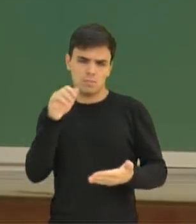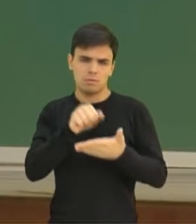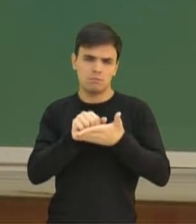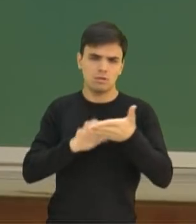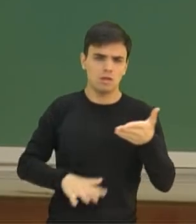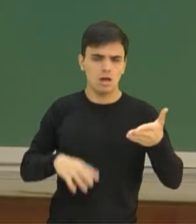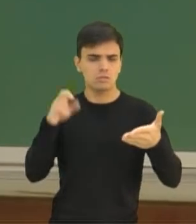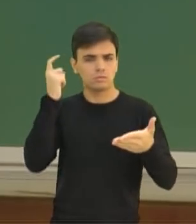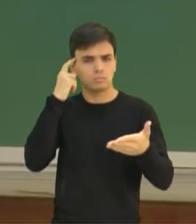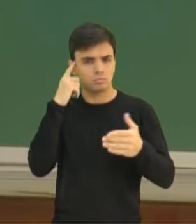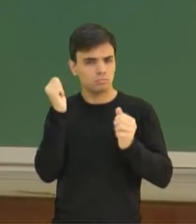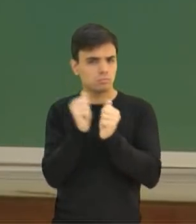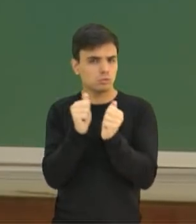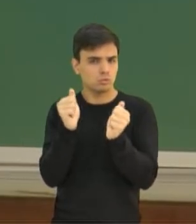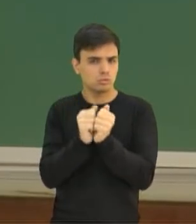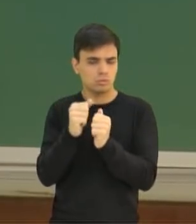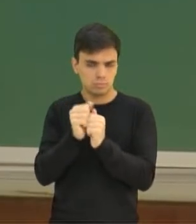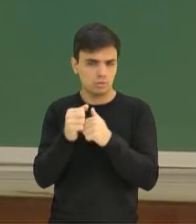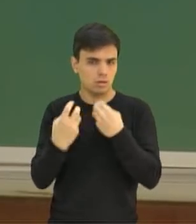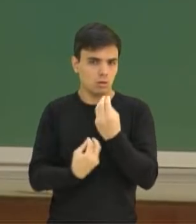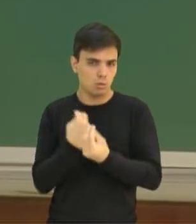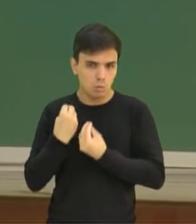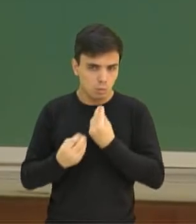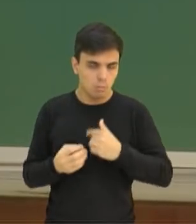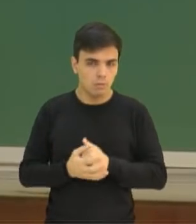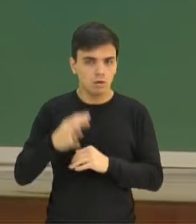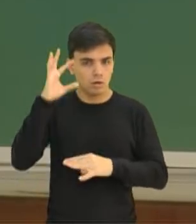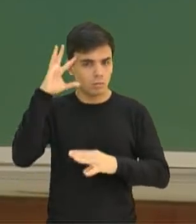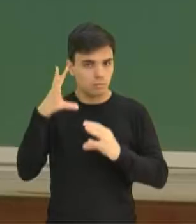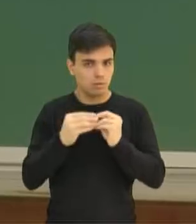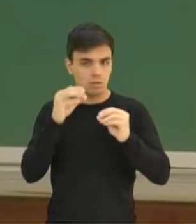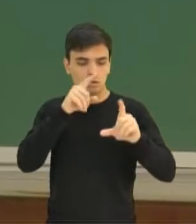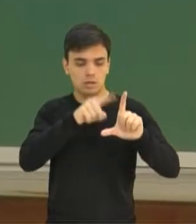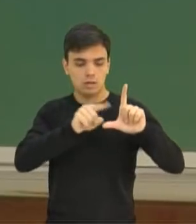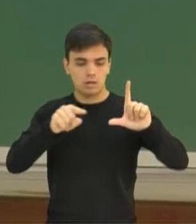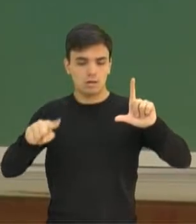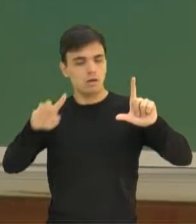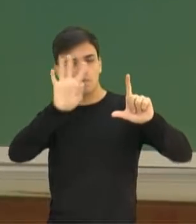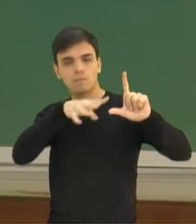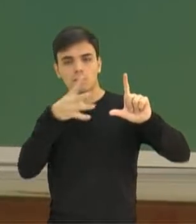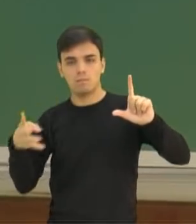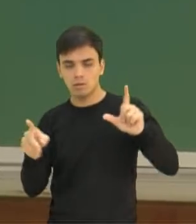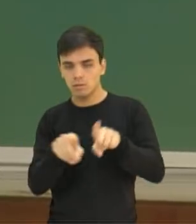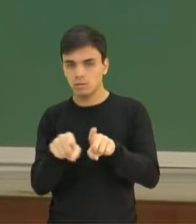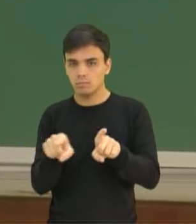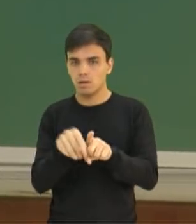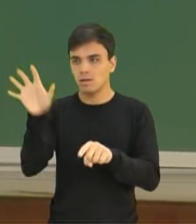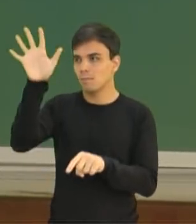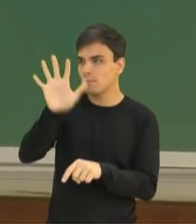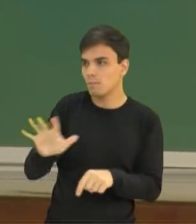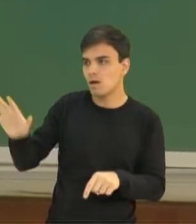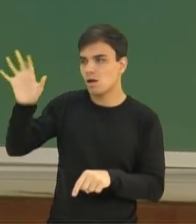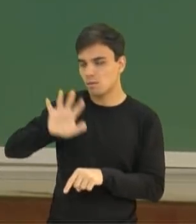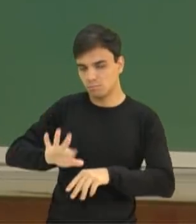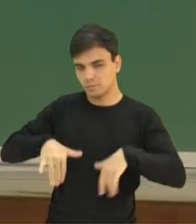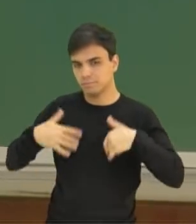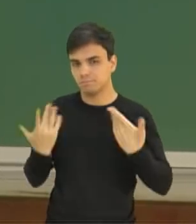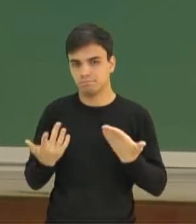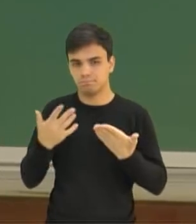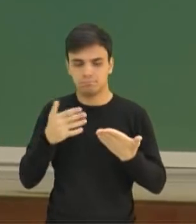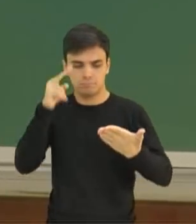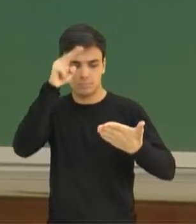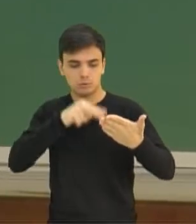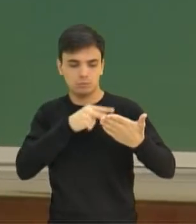gente sempre pensou juntos nas nossas aulas. Vamos entender os gráficos, entender as tabelas, os mapas, não podemos só passar por eles,